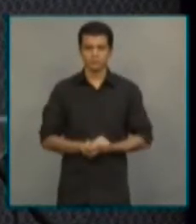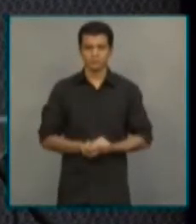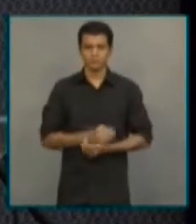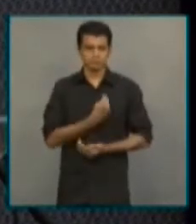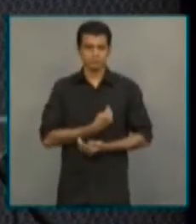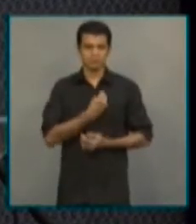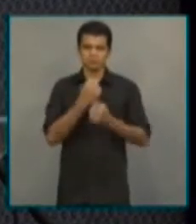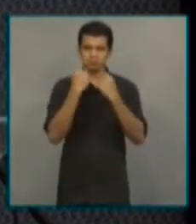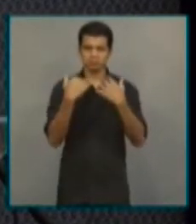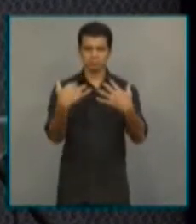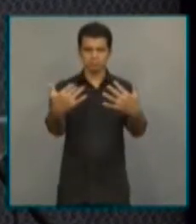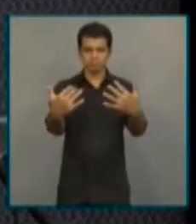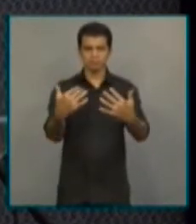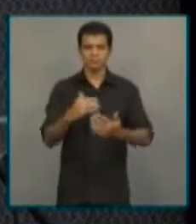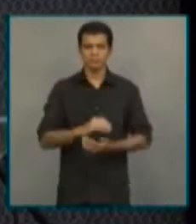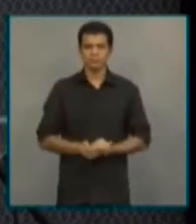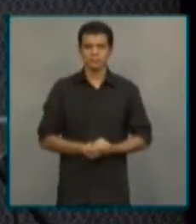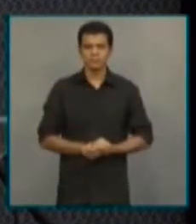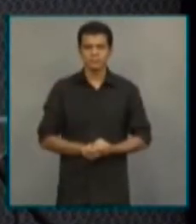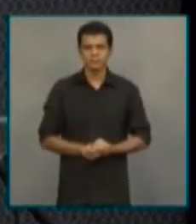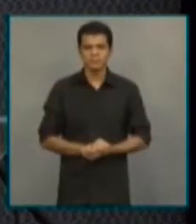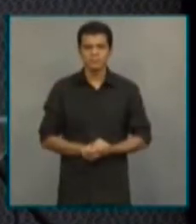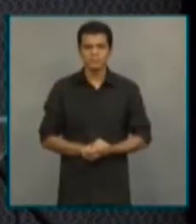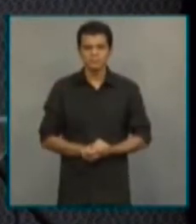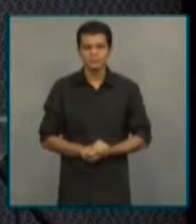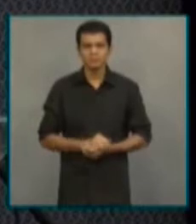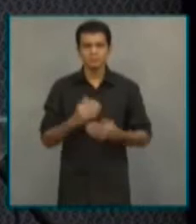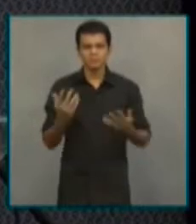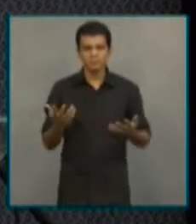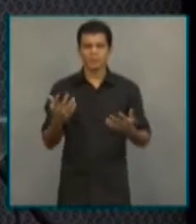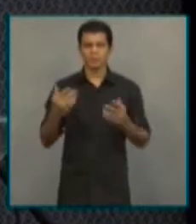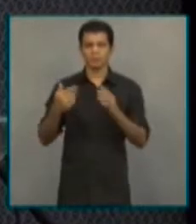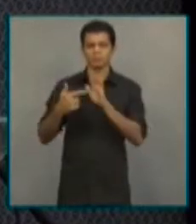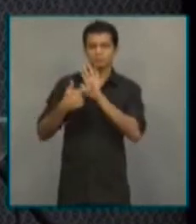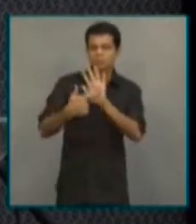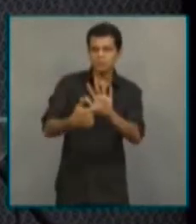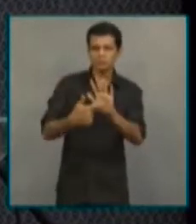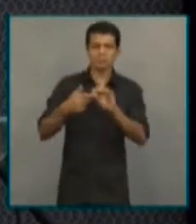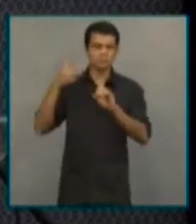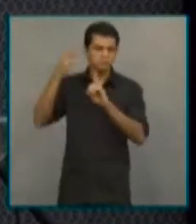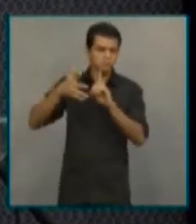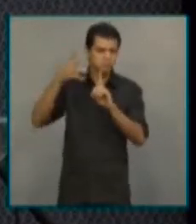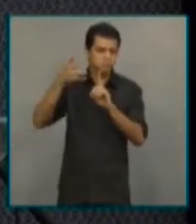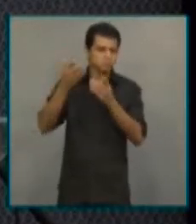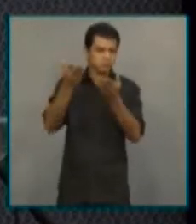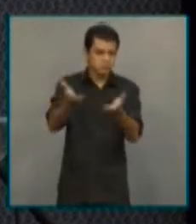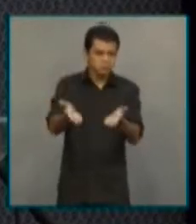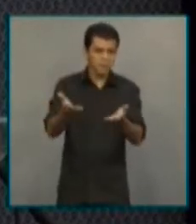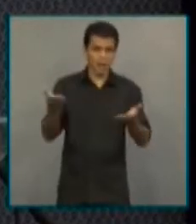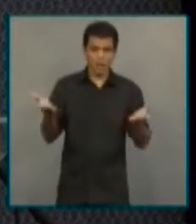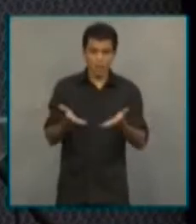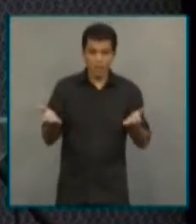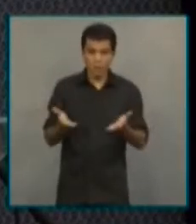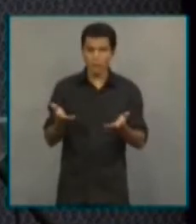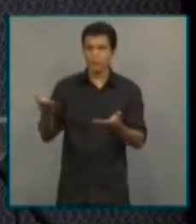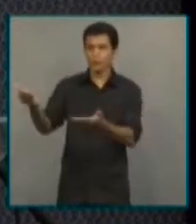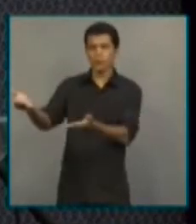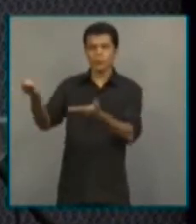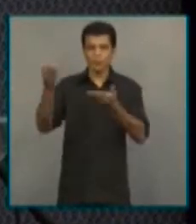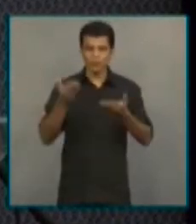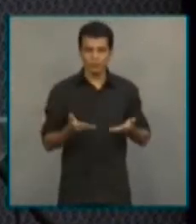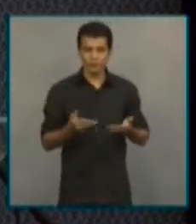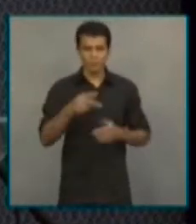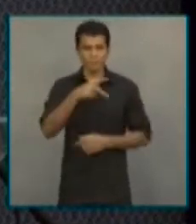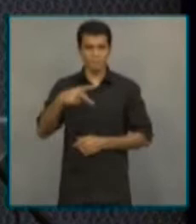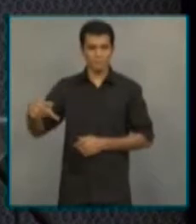Para proferir sua mensagem de inicial, convidamos, neste momento, o presidente da Comissão de Constituição,